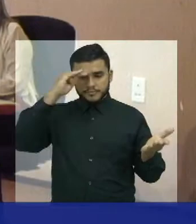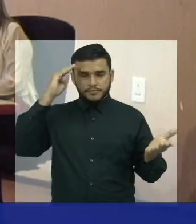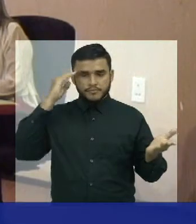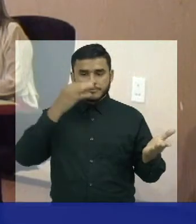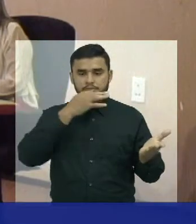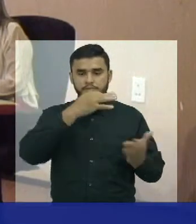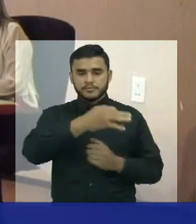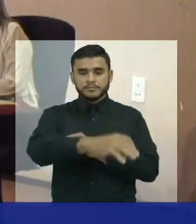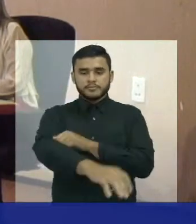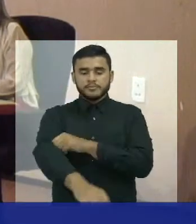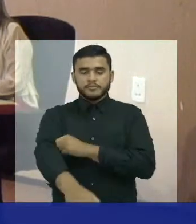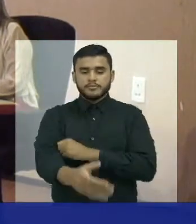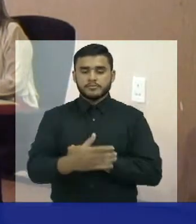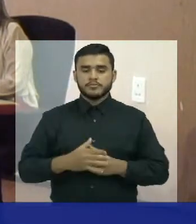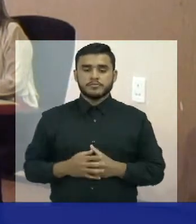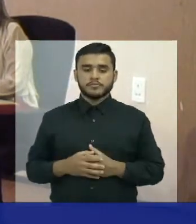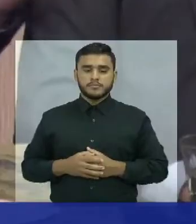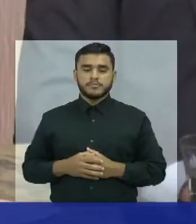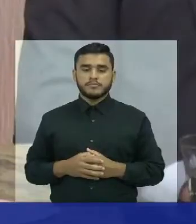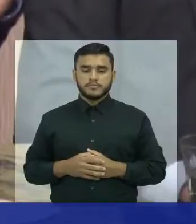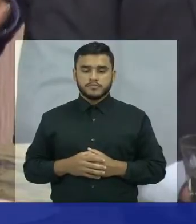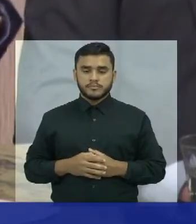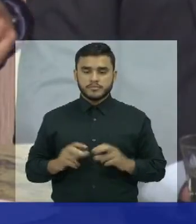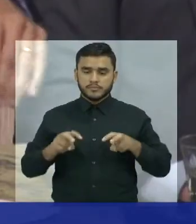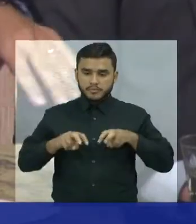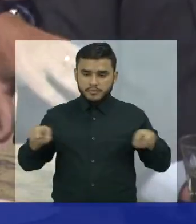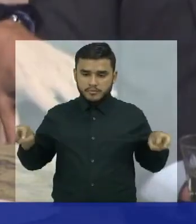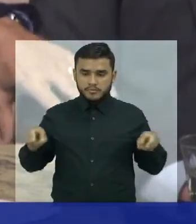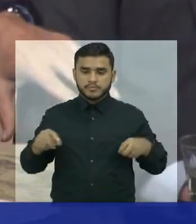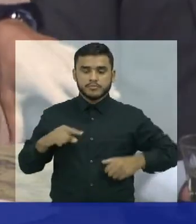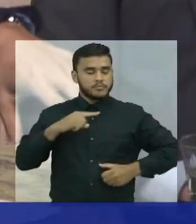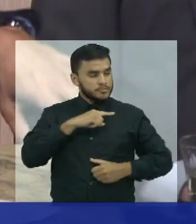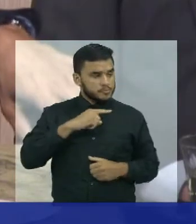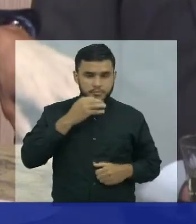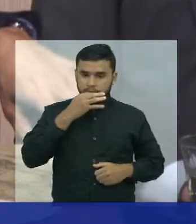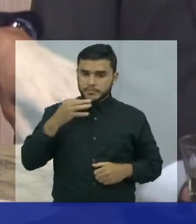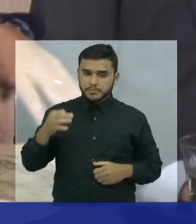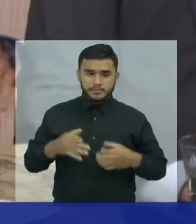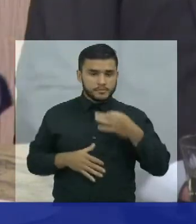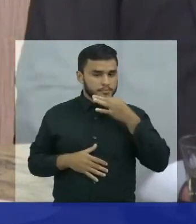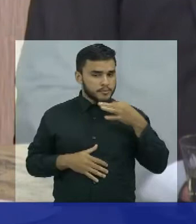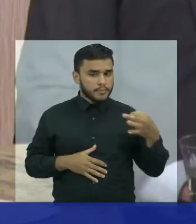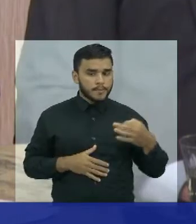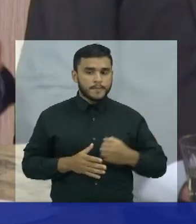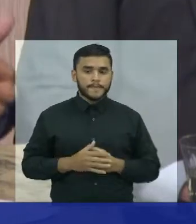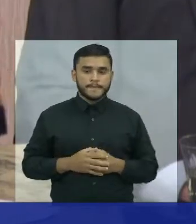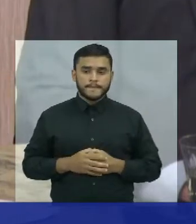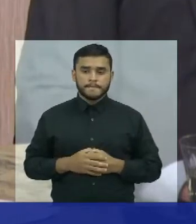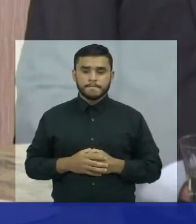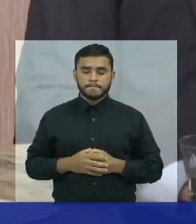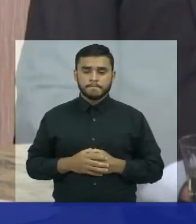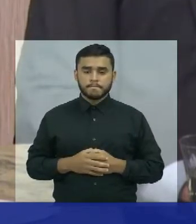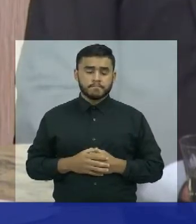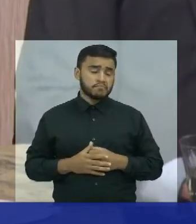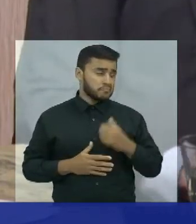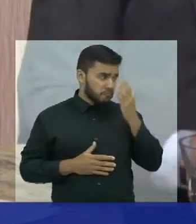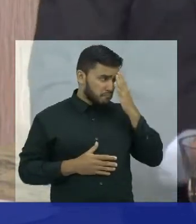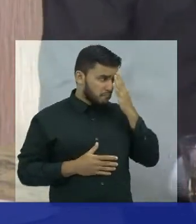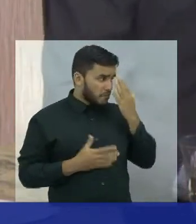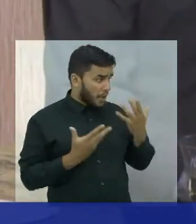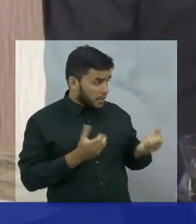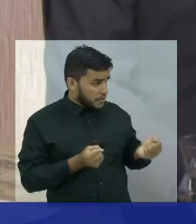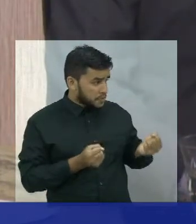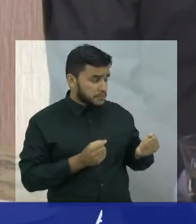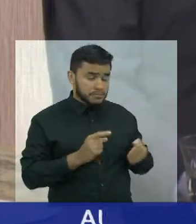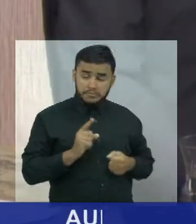Como quem vai responder, Guilherme? São as pessoas, né? Doutor, eu prefiro perguntar a eles se eles se sentem confortáveis